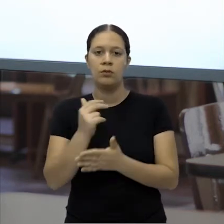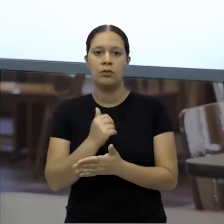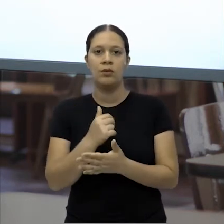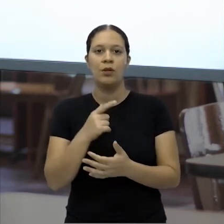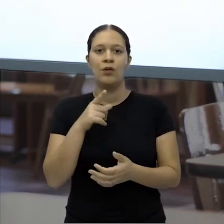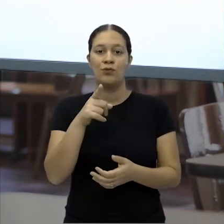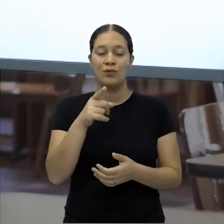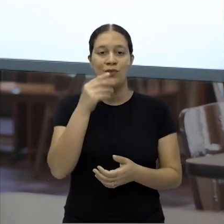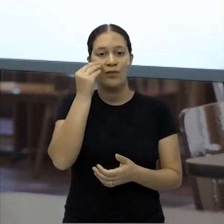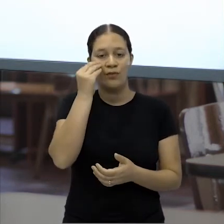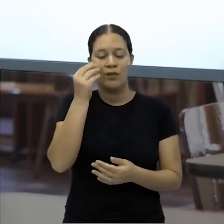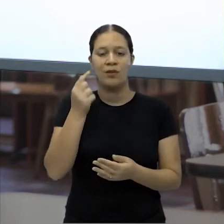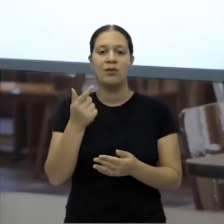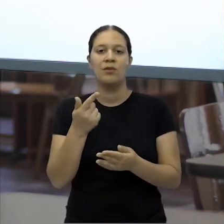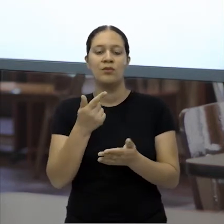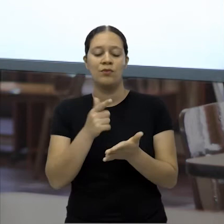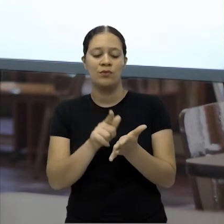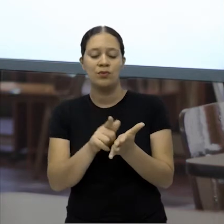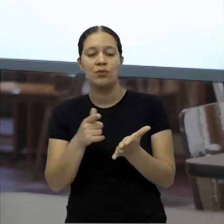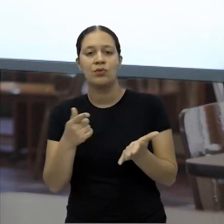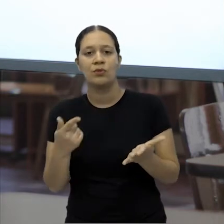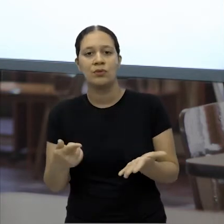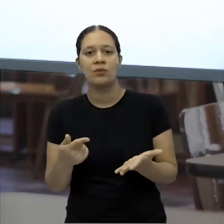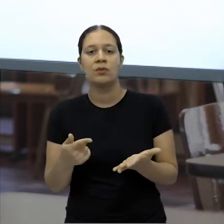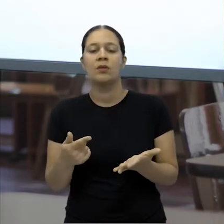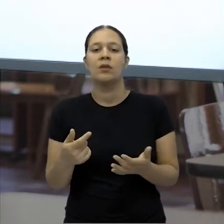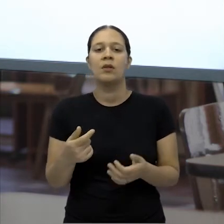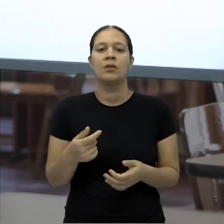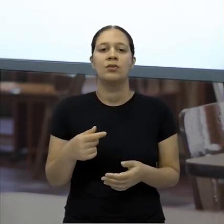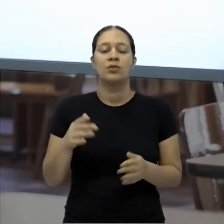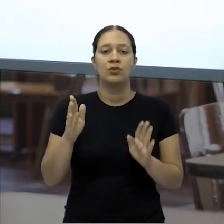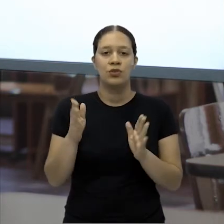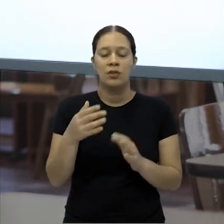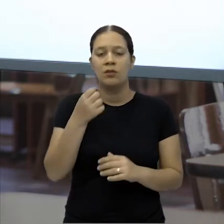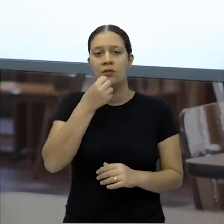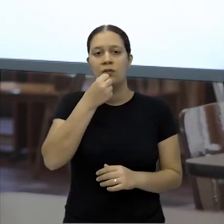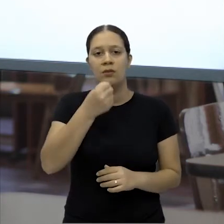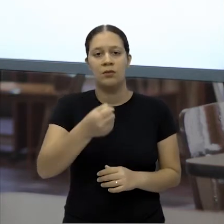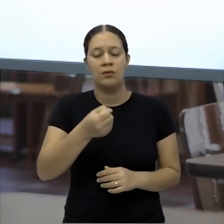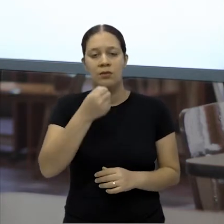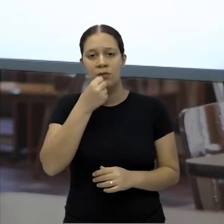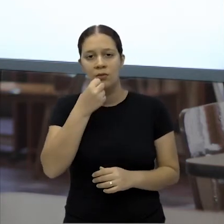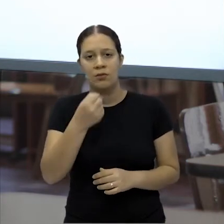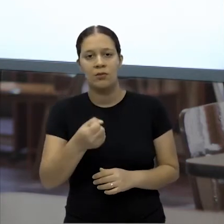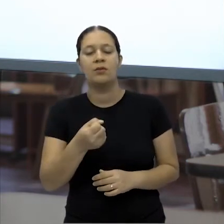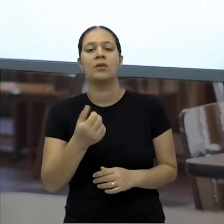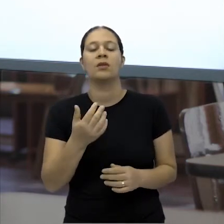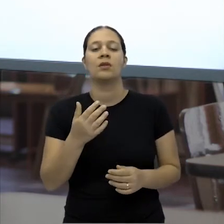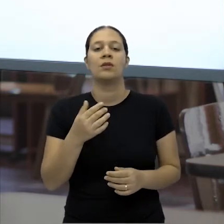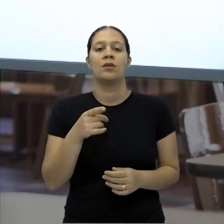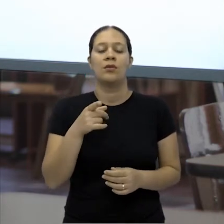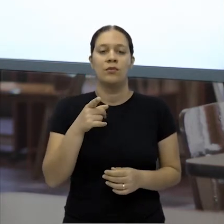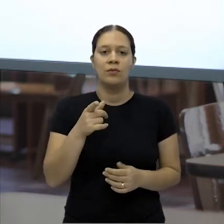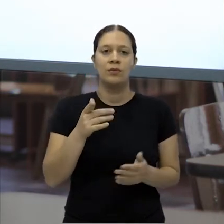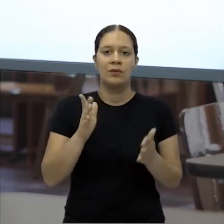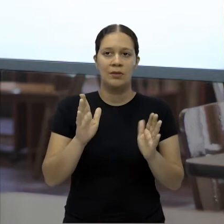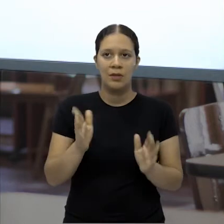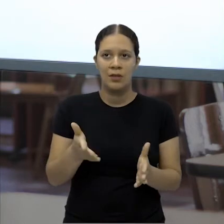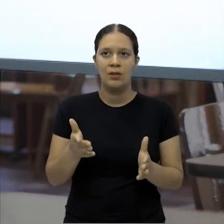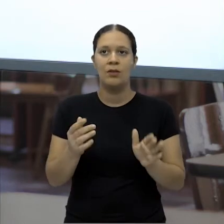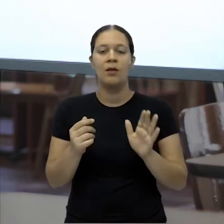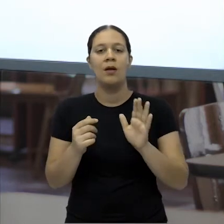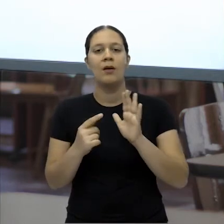também vocês vão ver muito no jornalismo. Acho que vocês já devem ter visto que algumas reportagens trazem assuntos pra